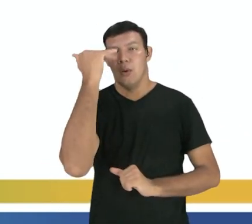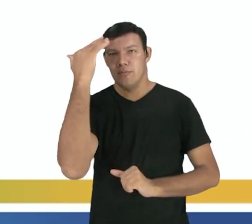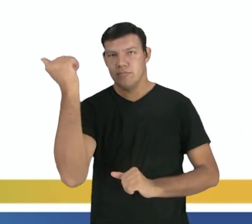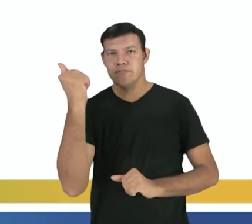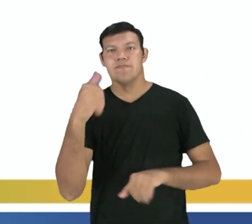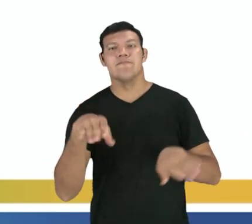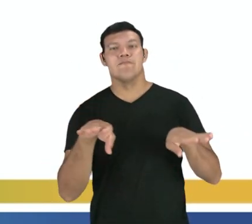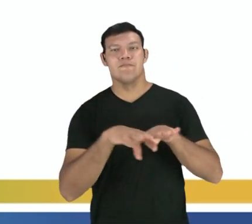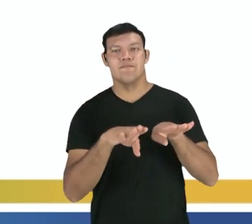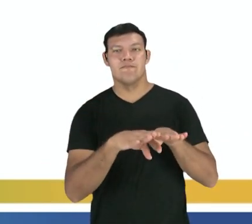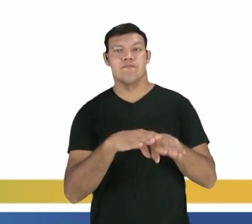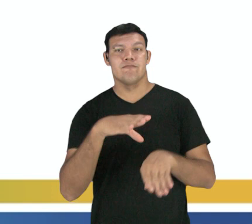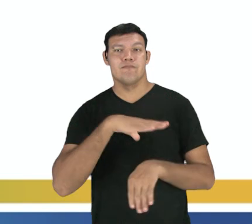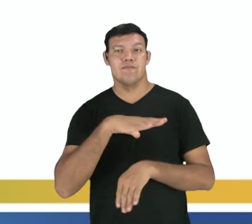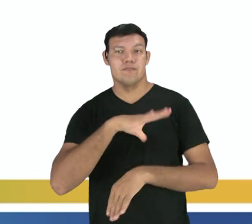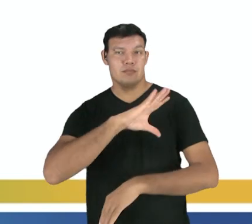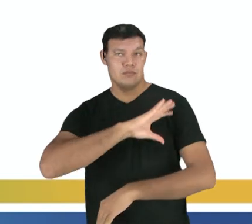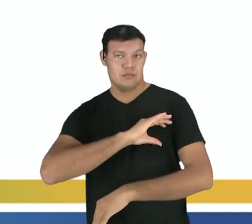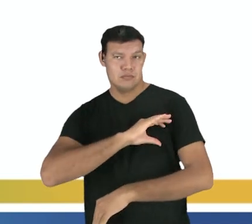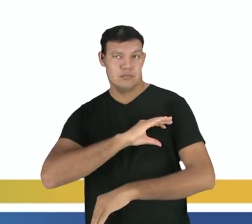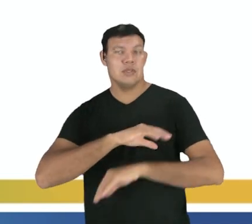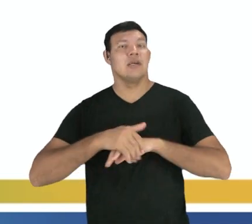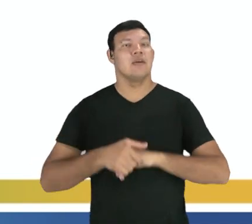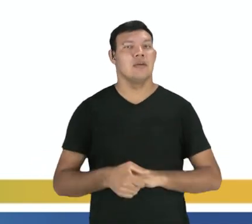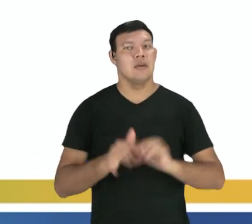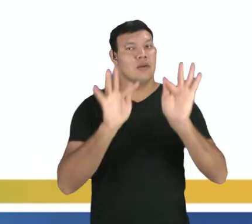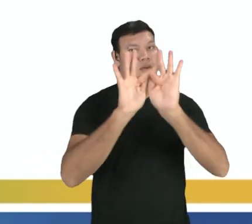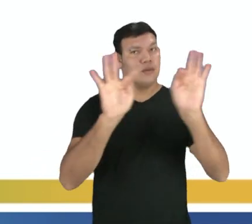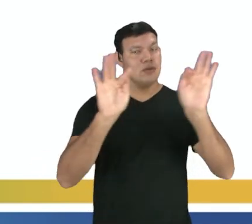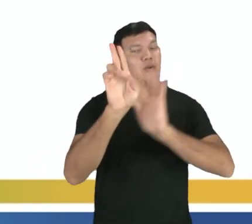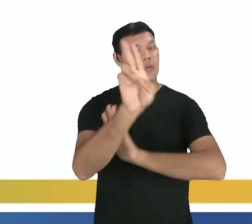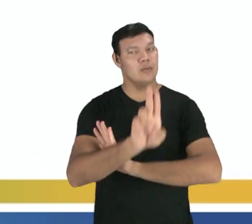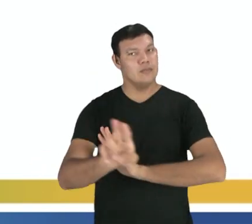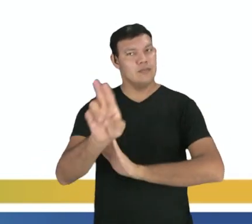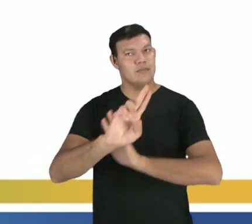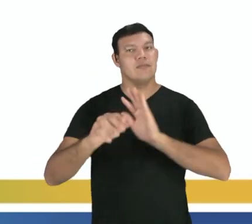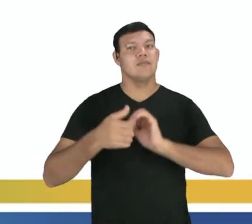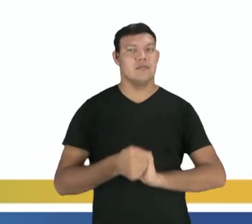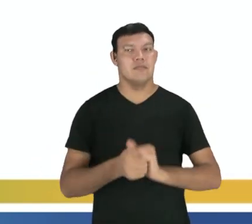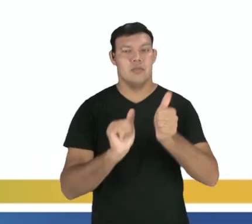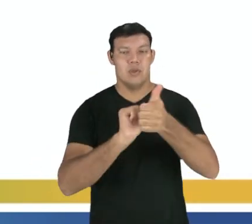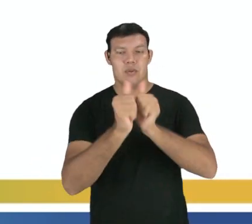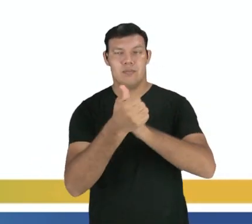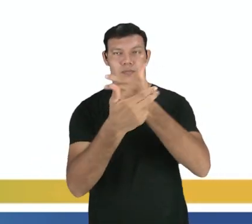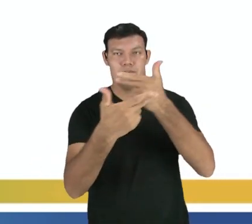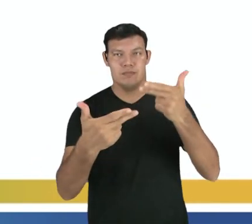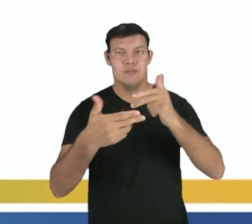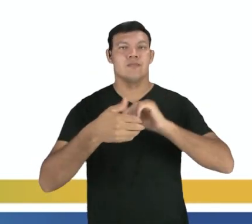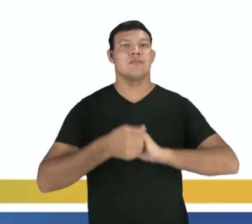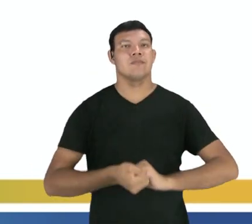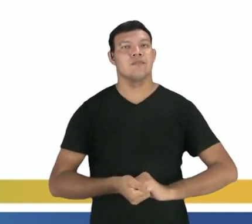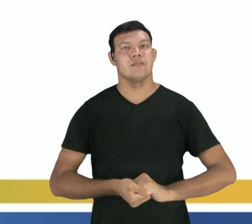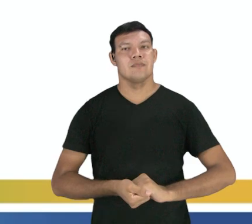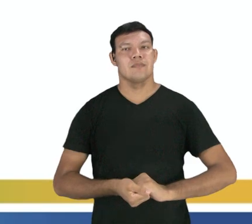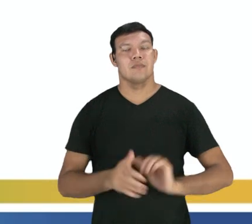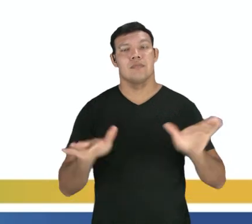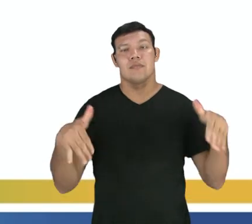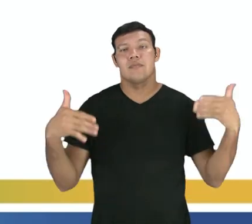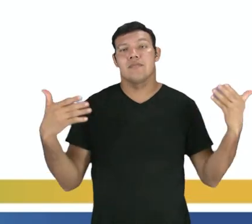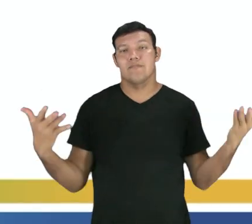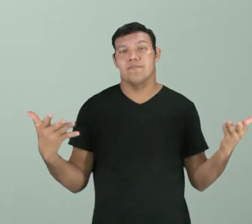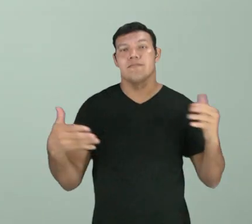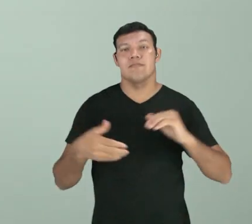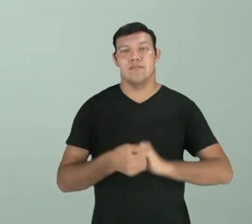muito popular no Canadá. E nós temos frases utilizando os esportes. Ok,